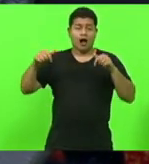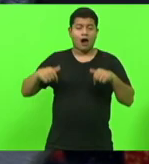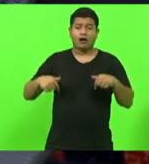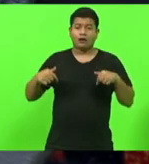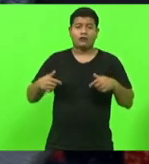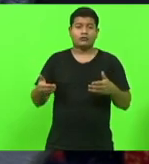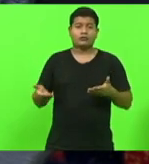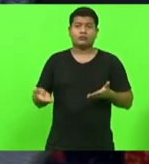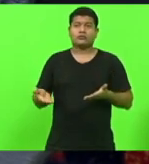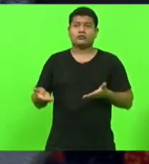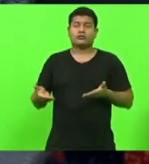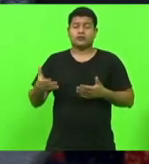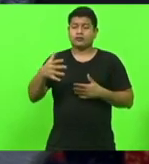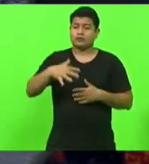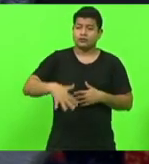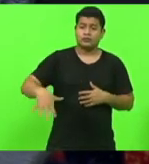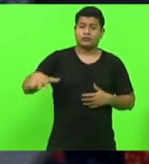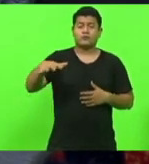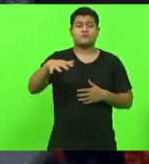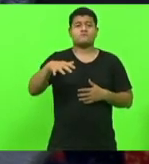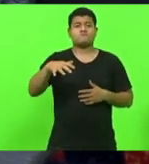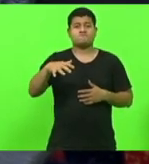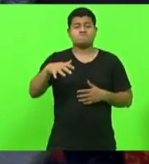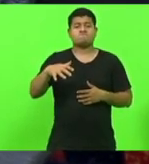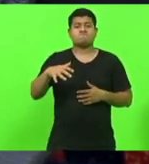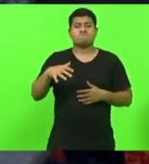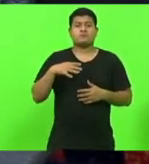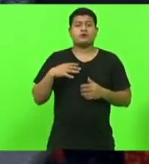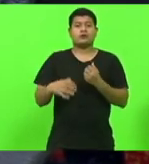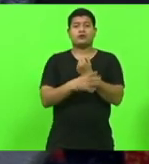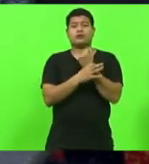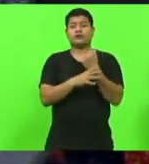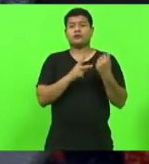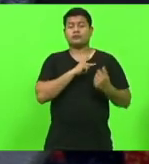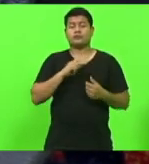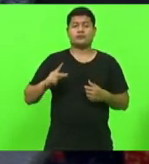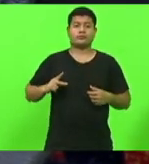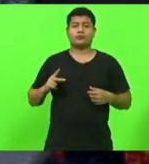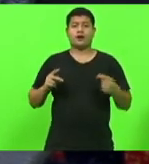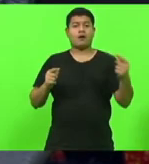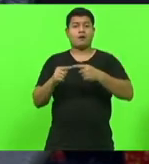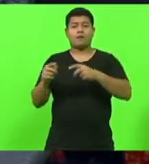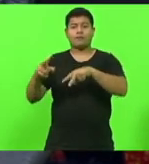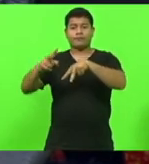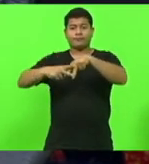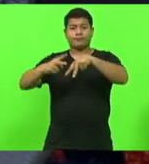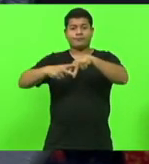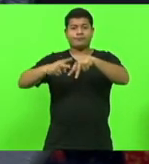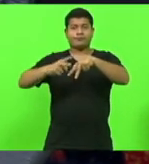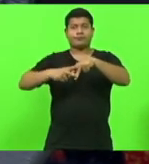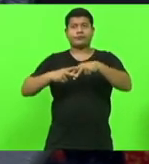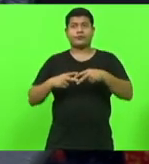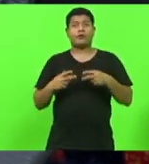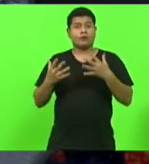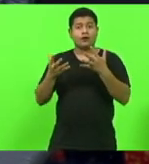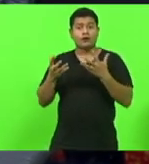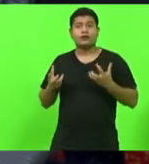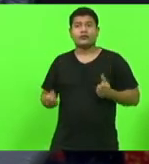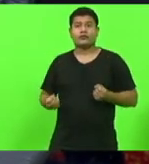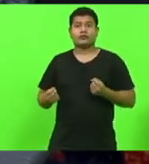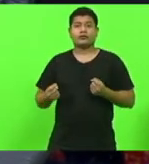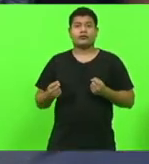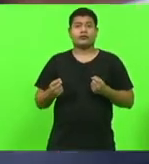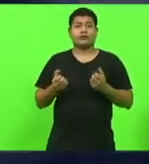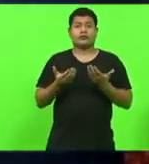ambiente hoje de segurança pública prisional com a adoção dessas medidas